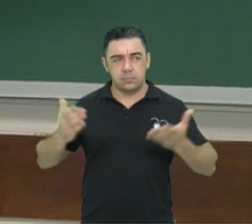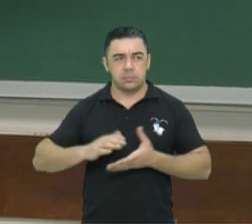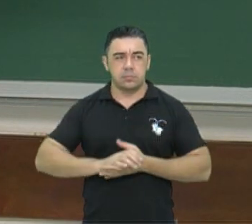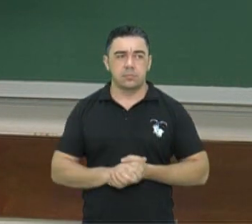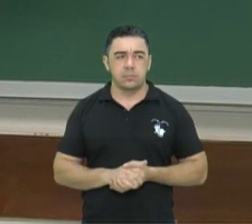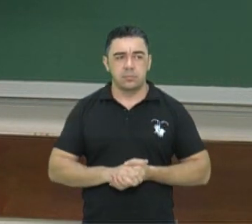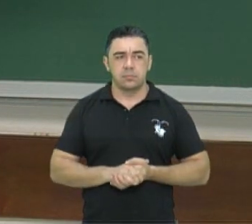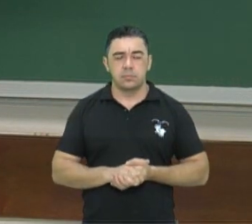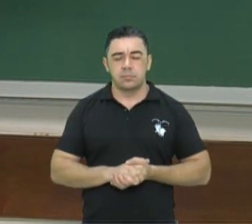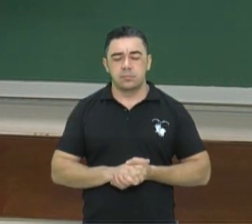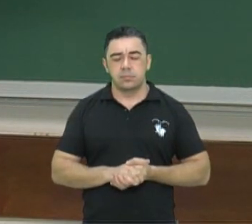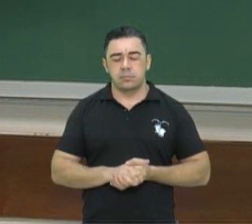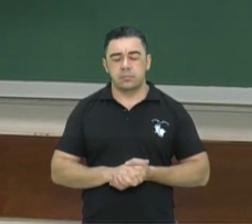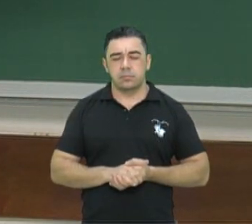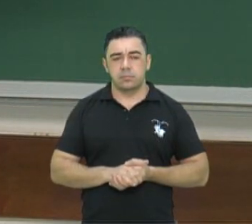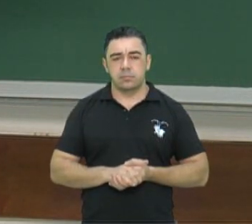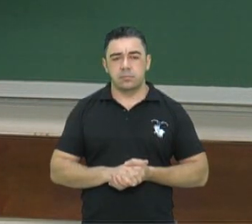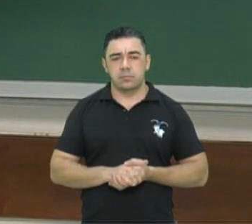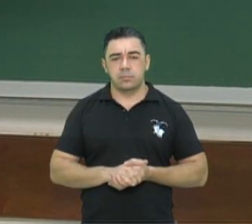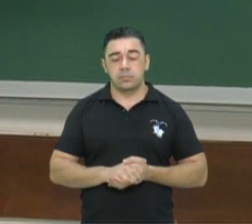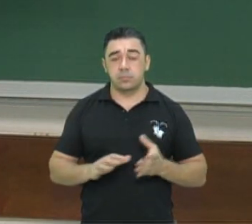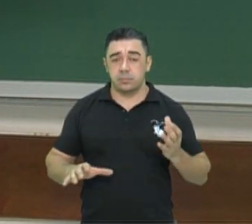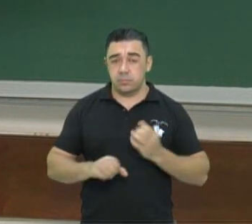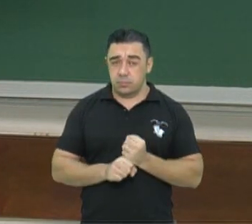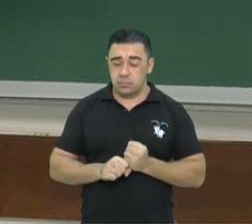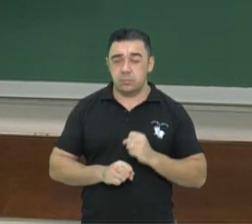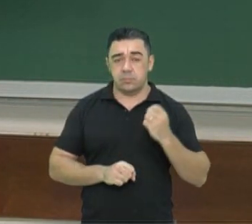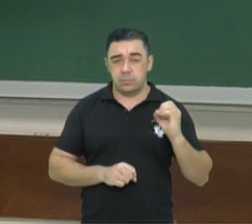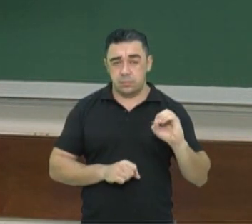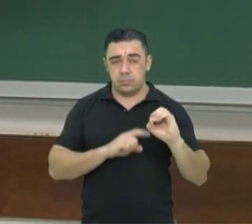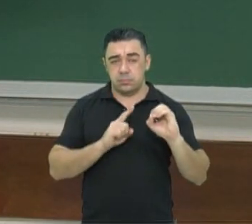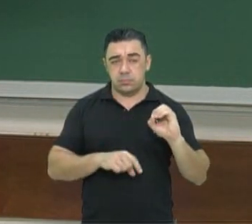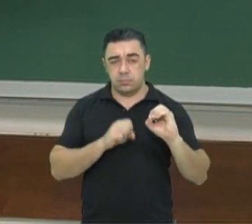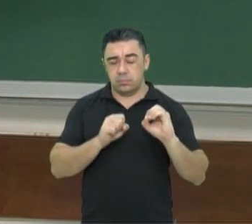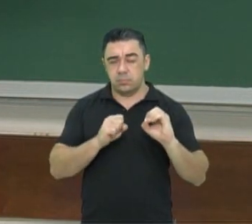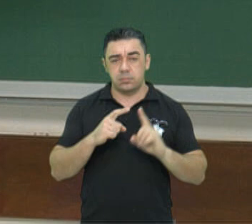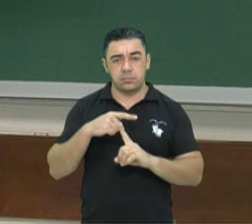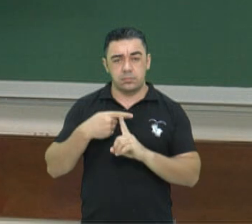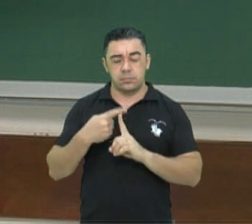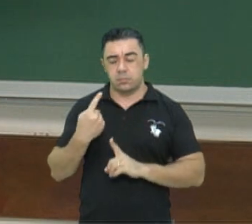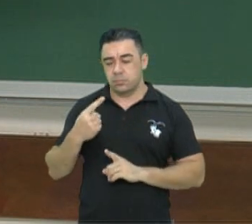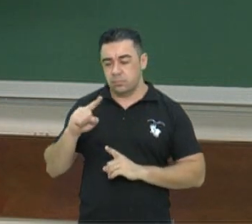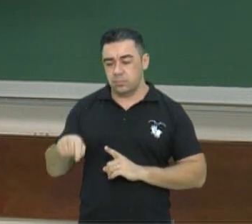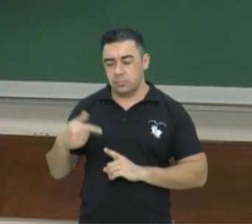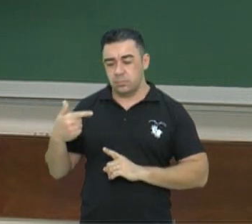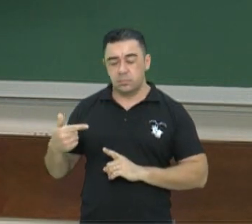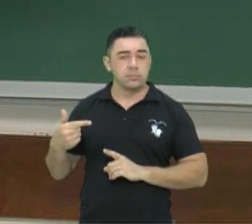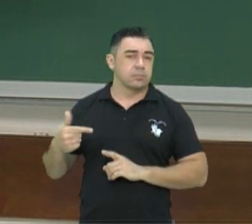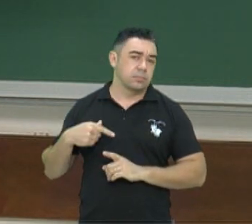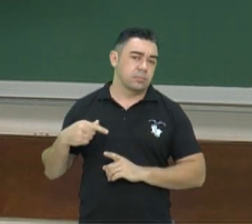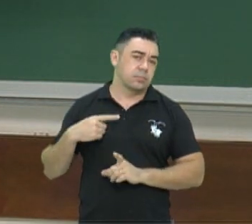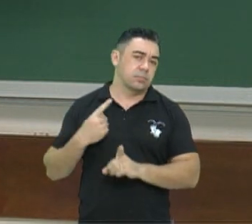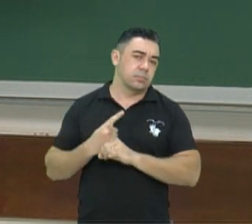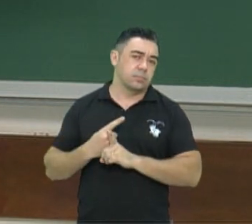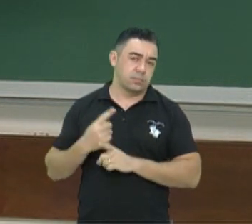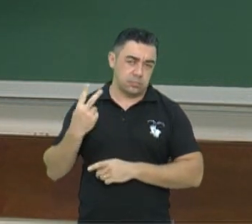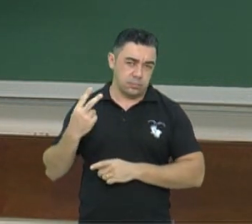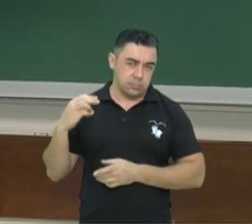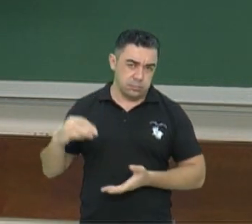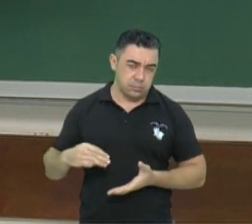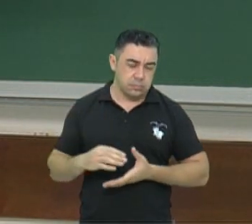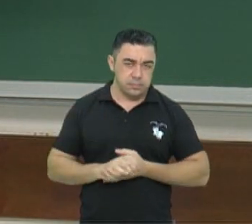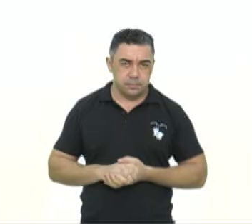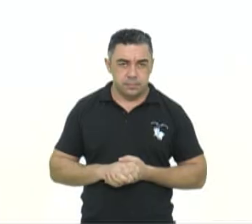então, 0,8. Somando 0,8 com mais 1,2, eu tenho os 2